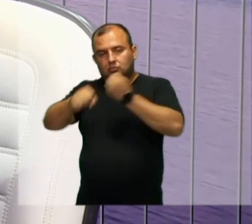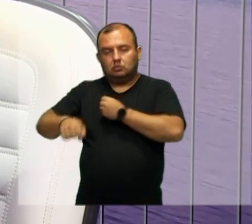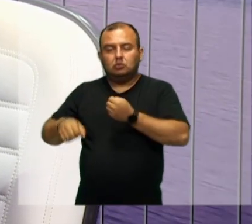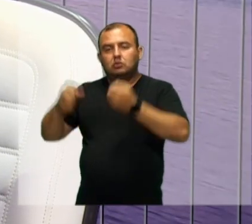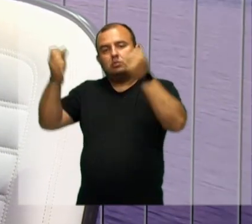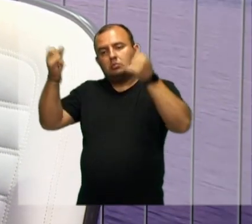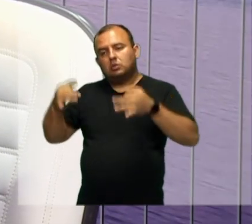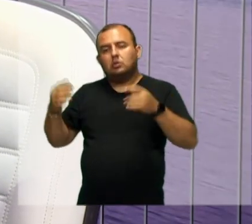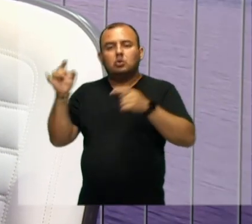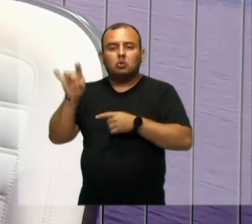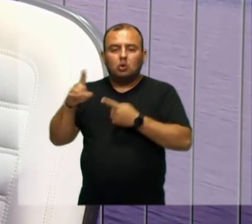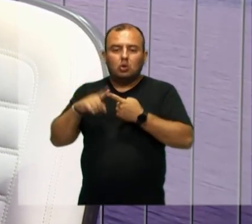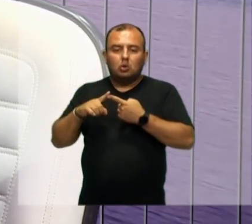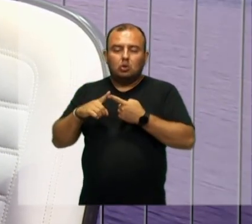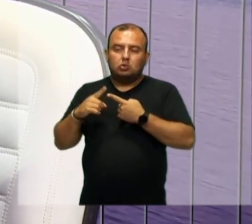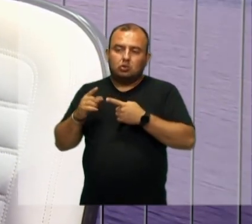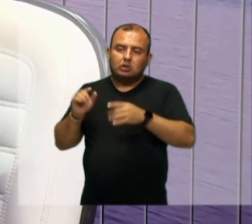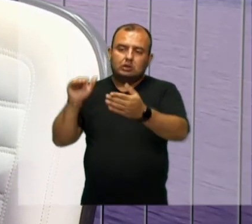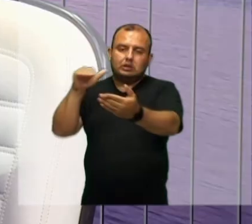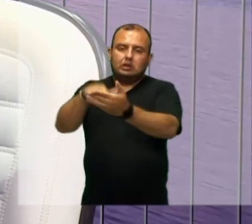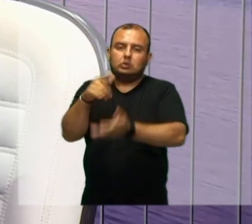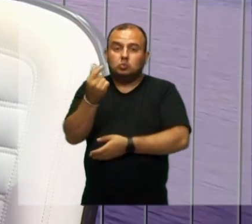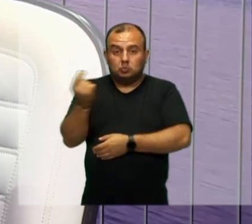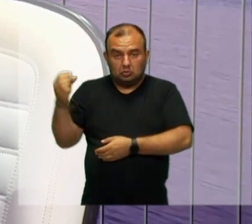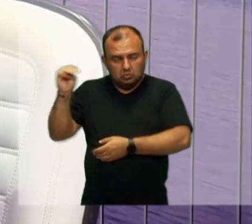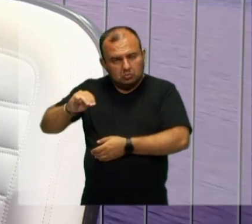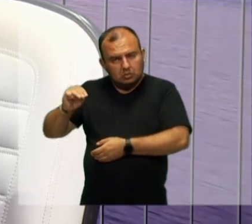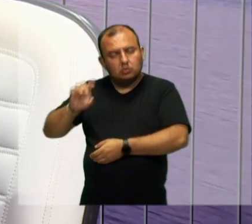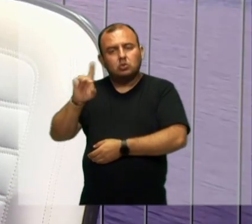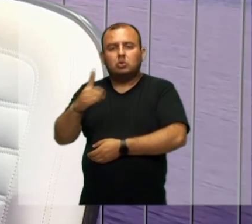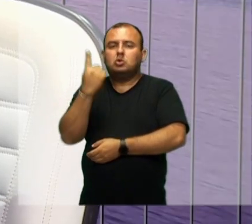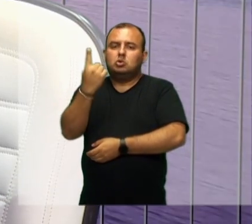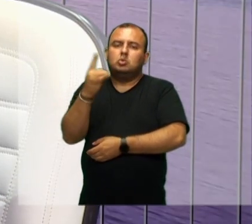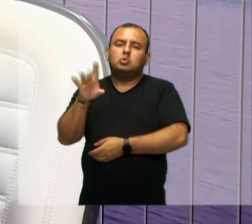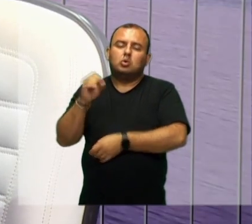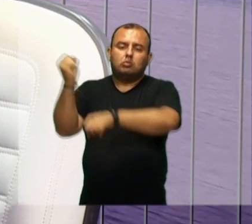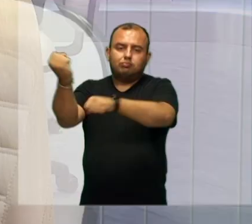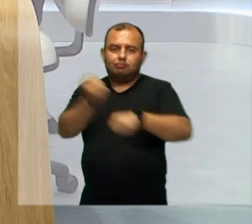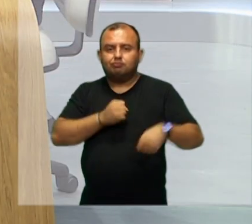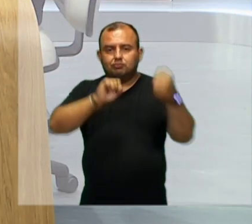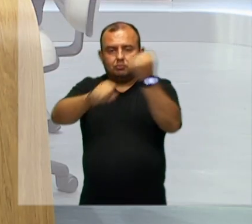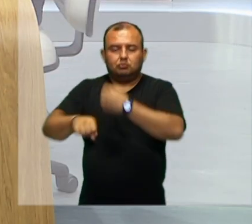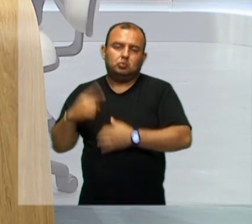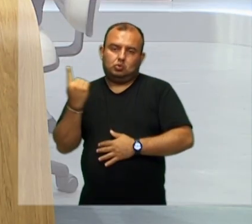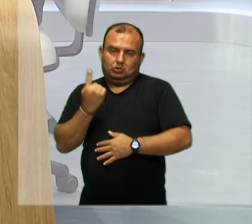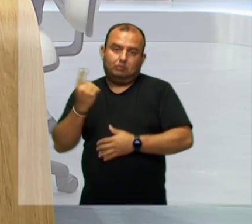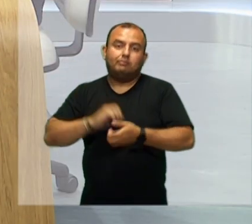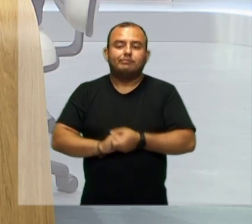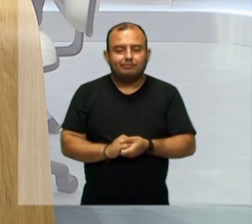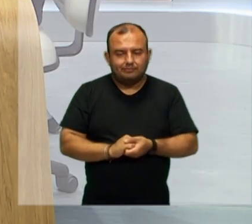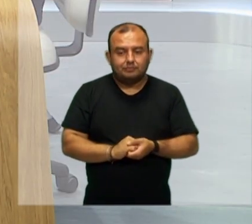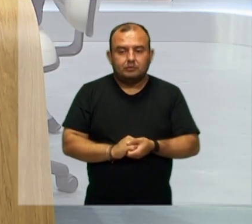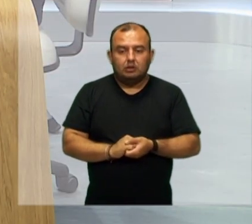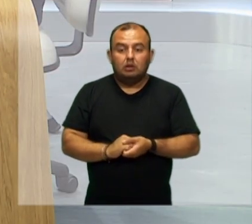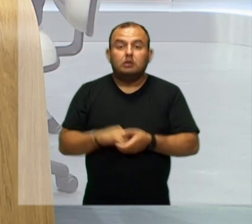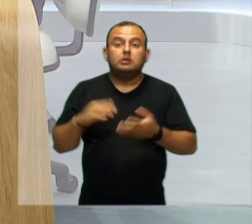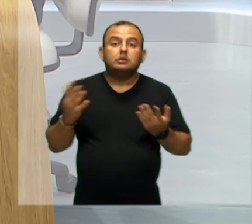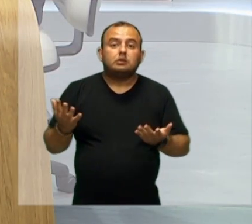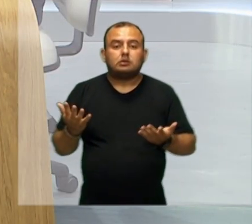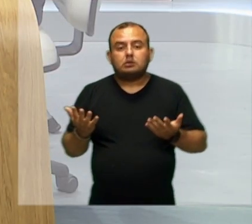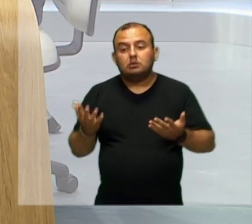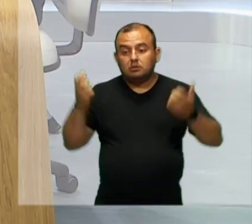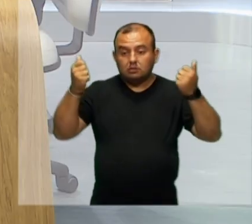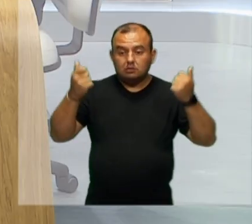restringindo a prova aos 200 metros e também a uma embarcação individual. E, assim,